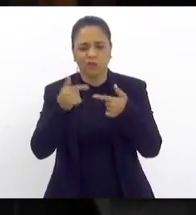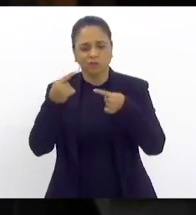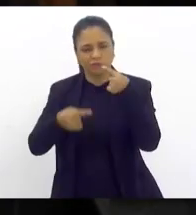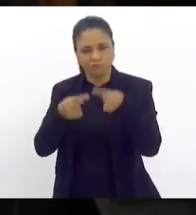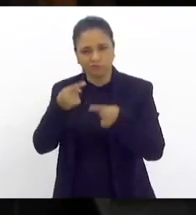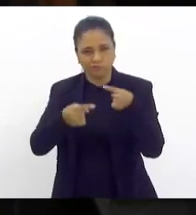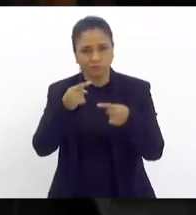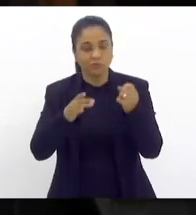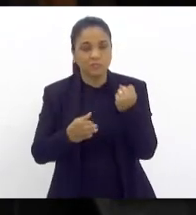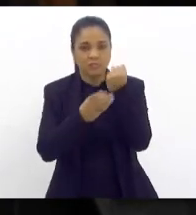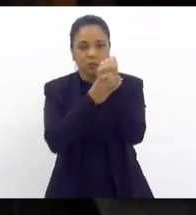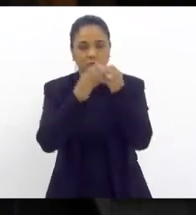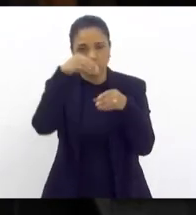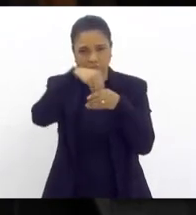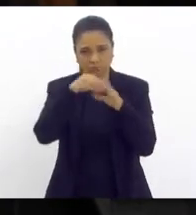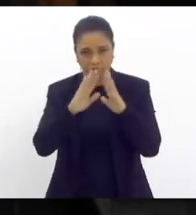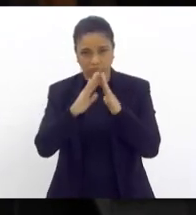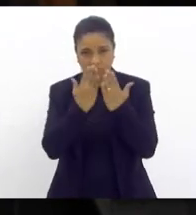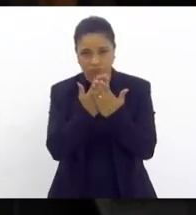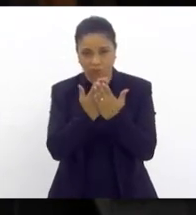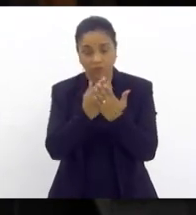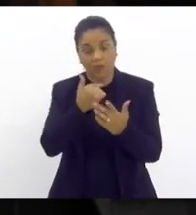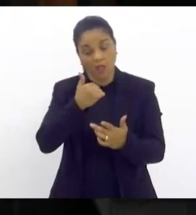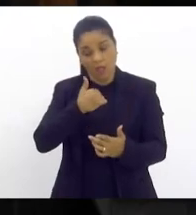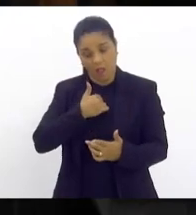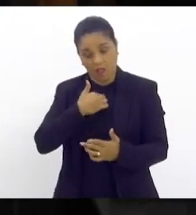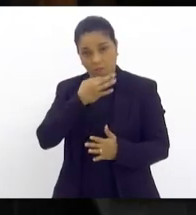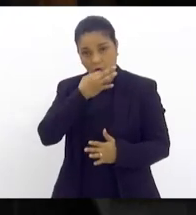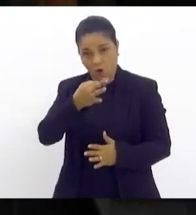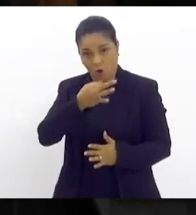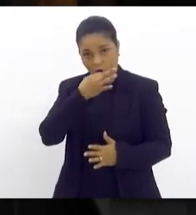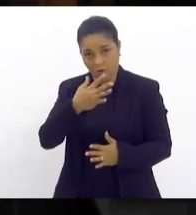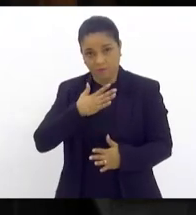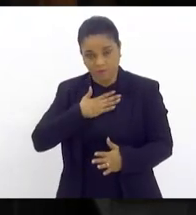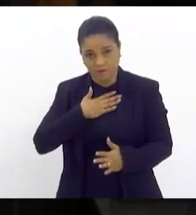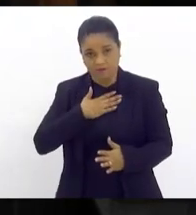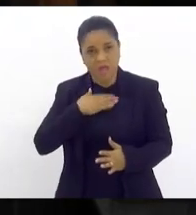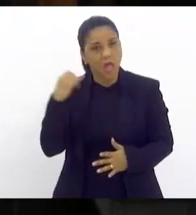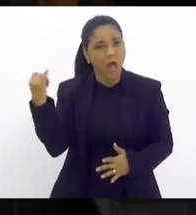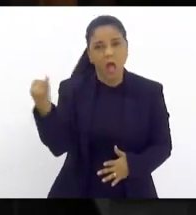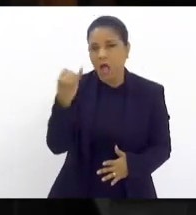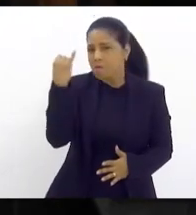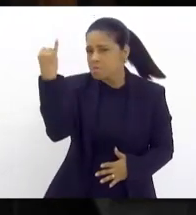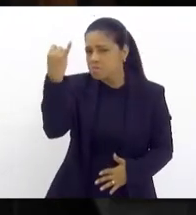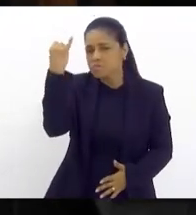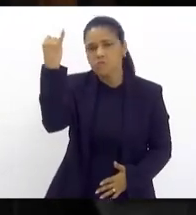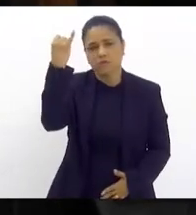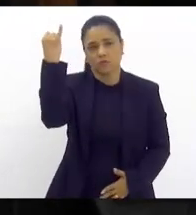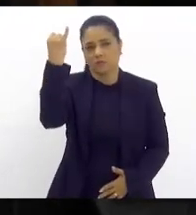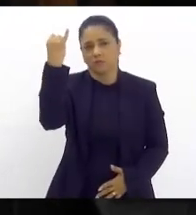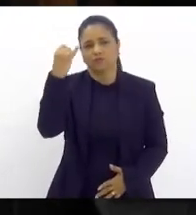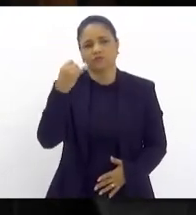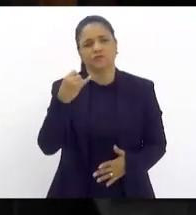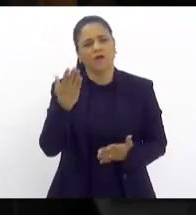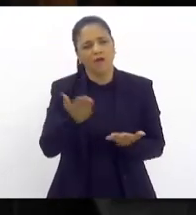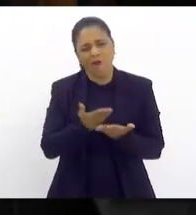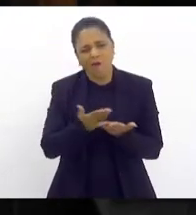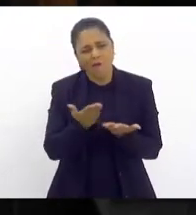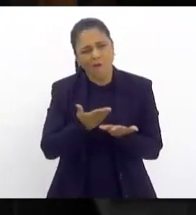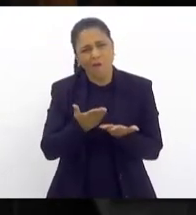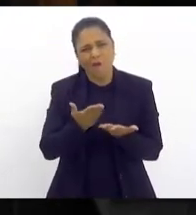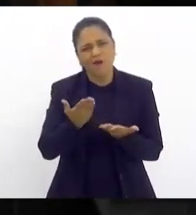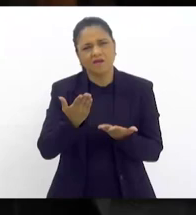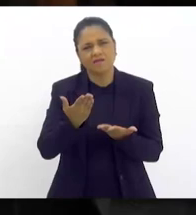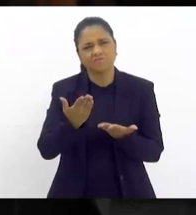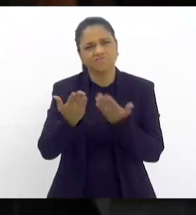nas escolas considero de alta importância até porque recentemente nós tivemos